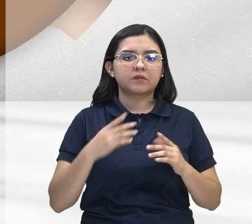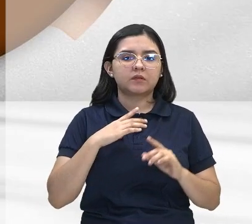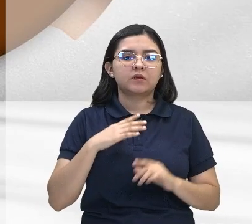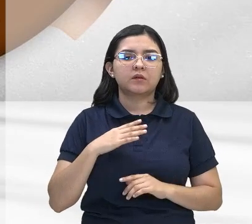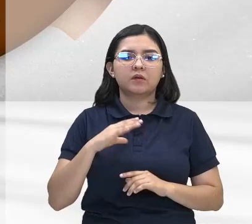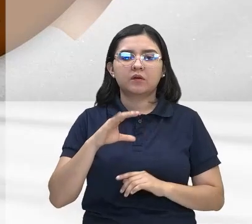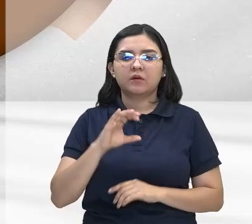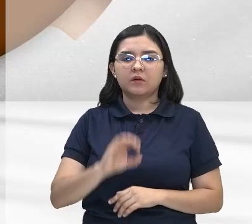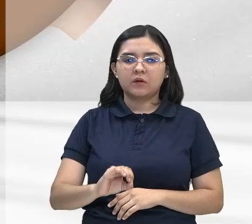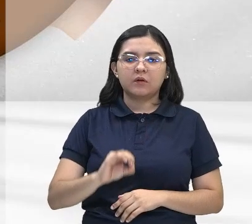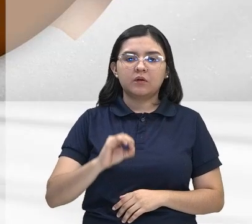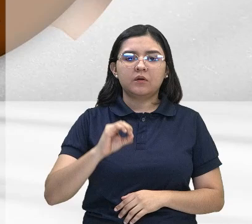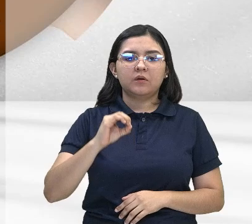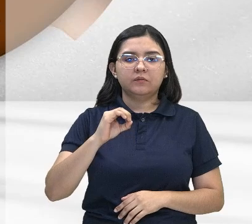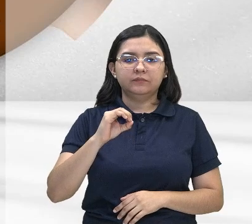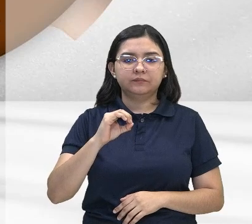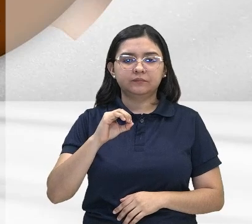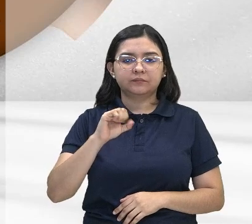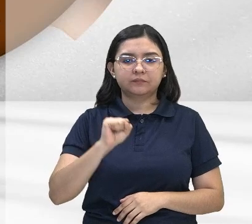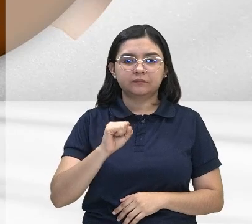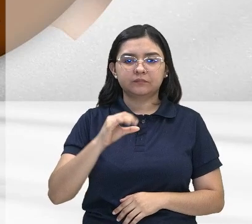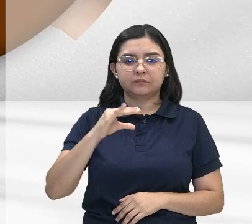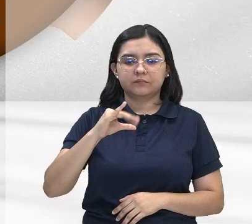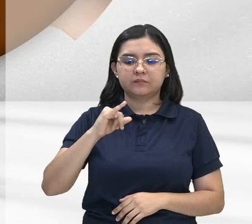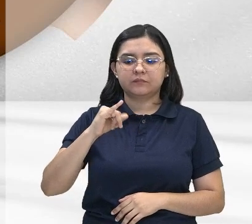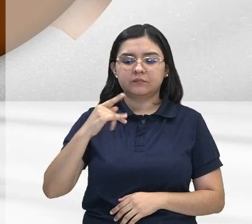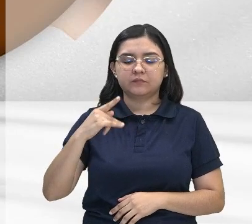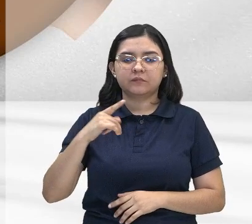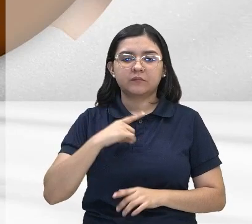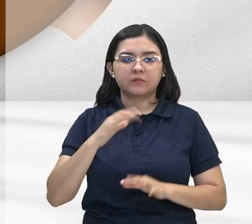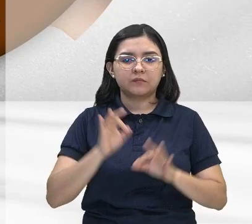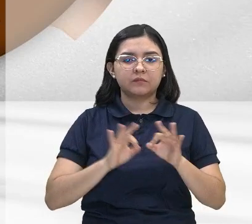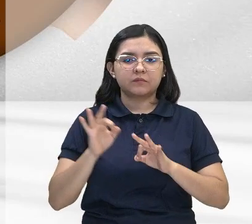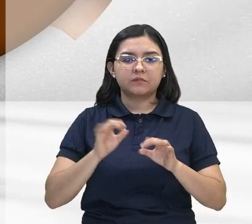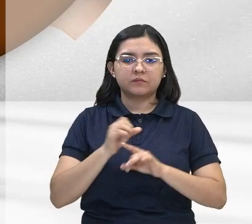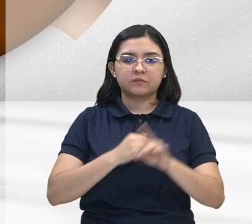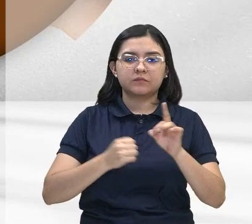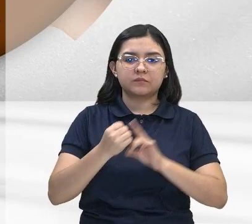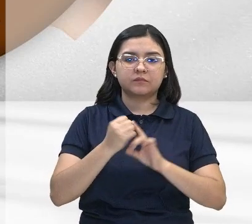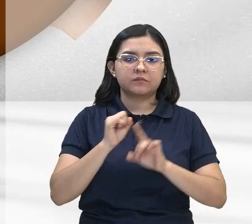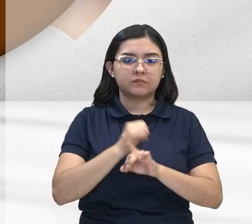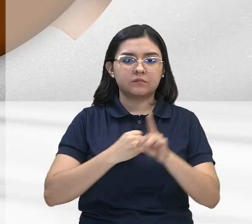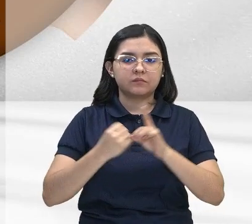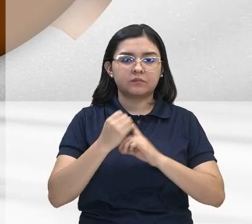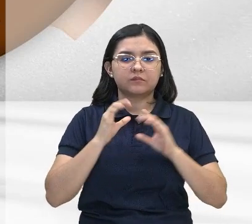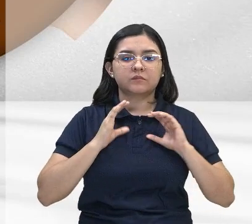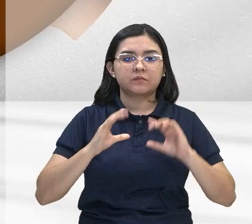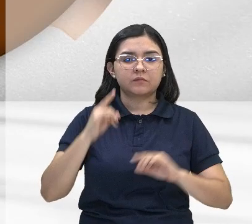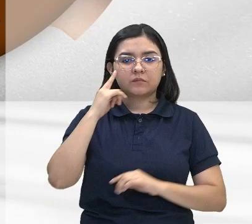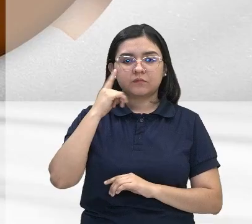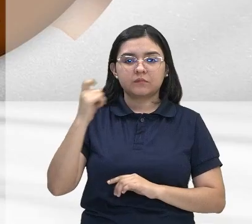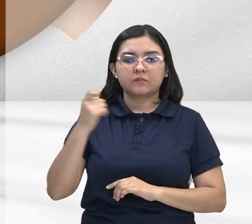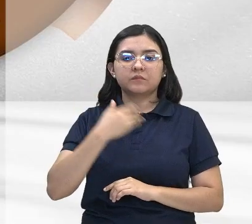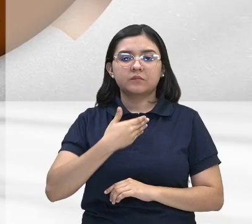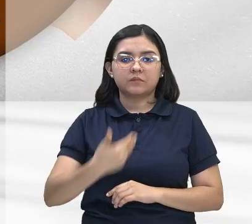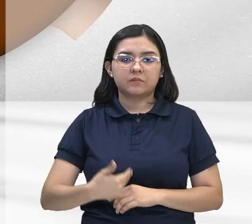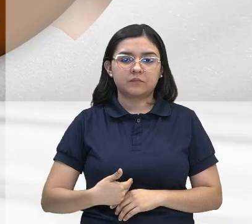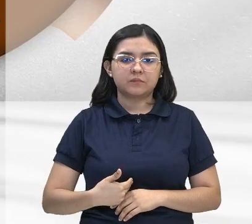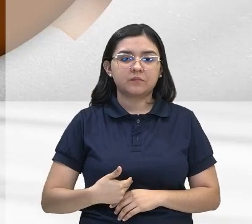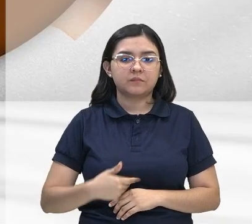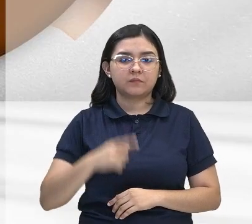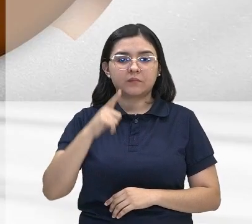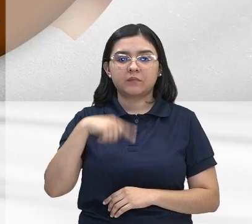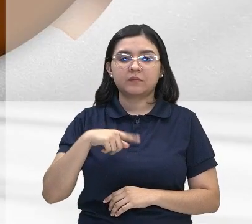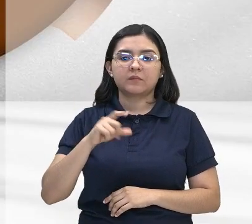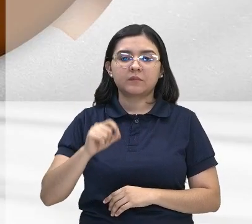outra forma de organização social da sociedade civil de interesse público. Essas são